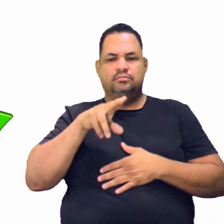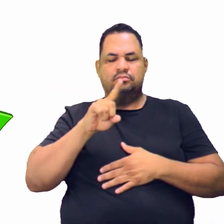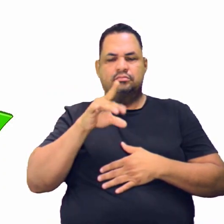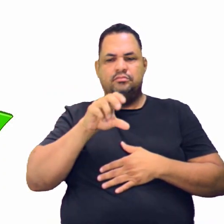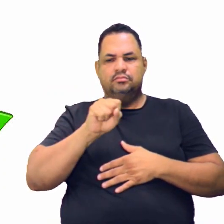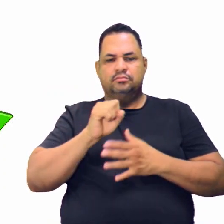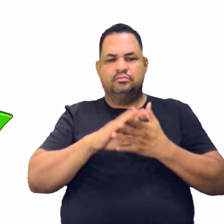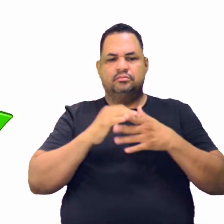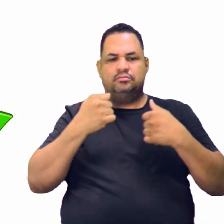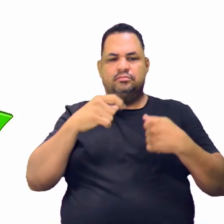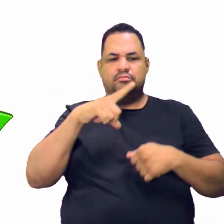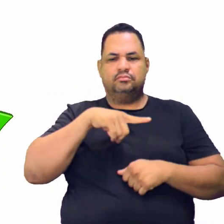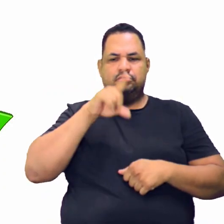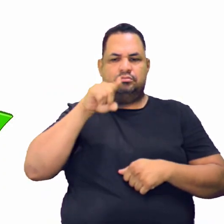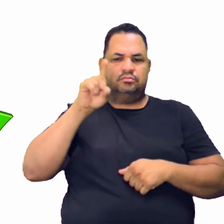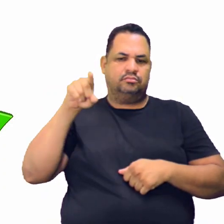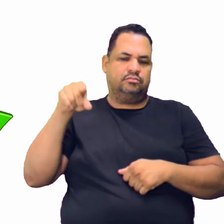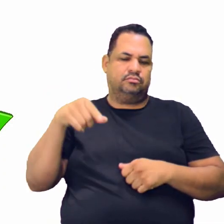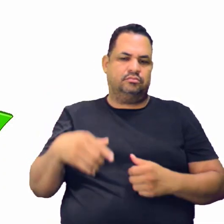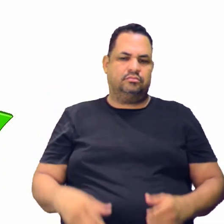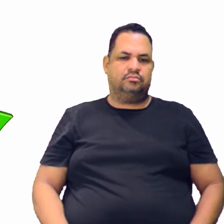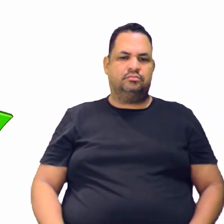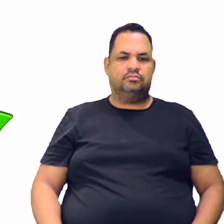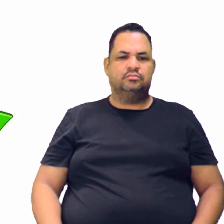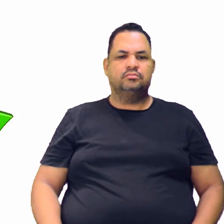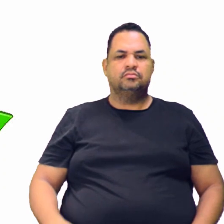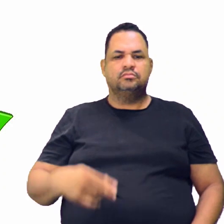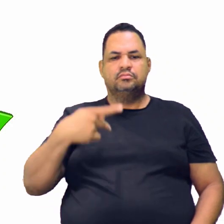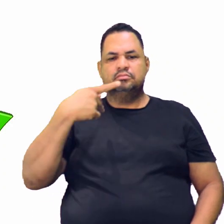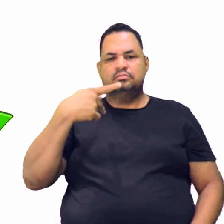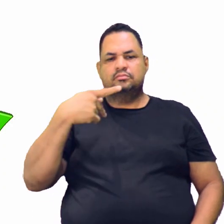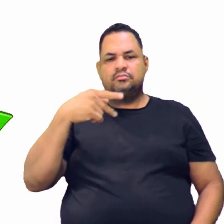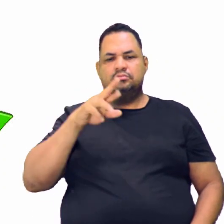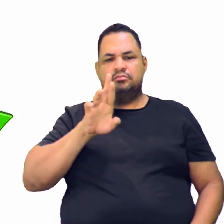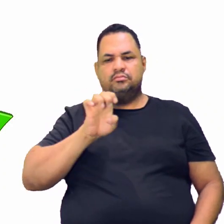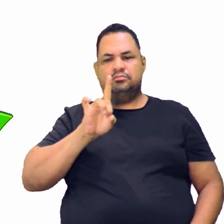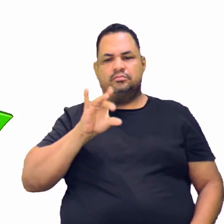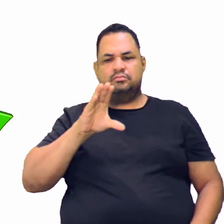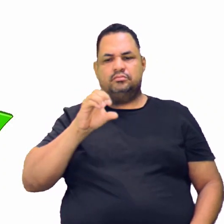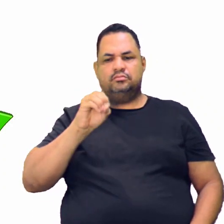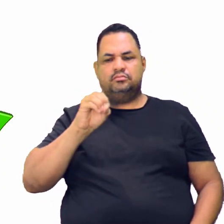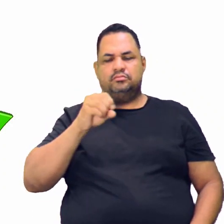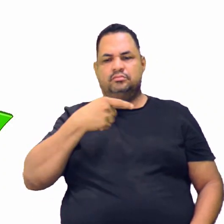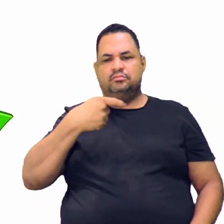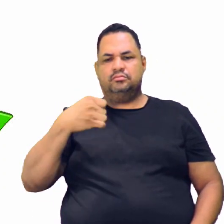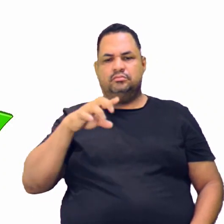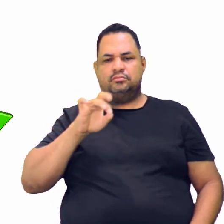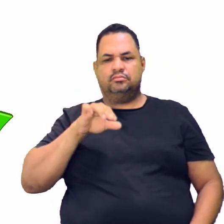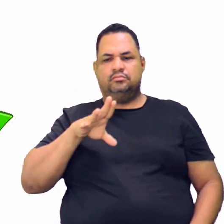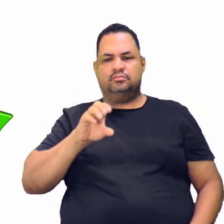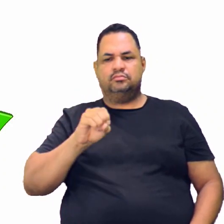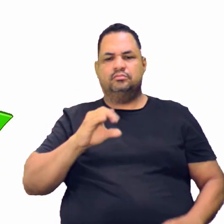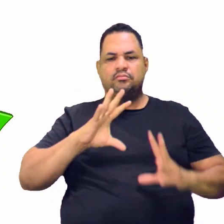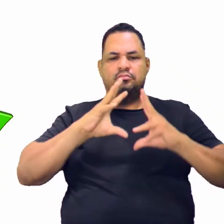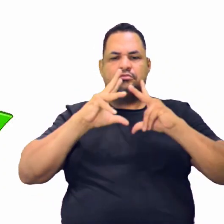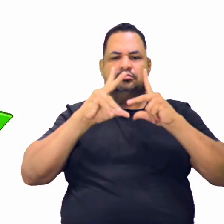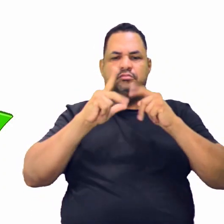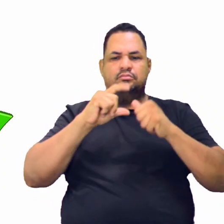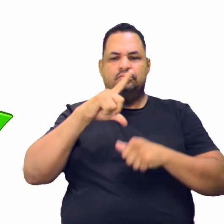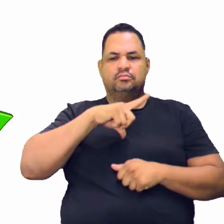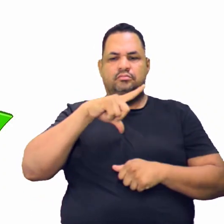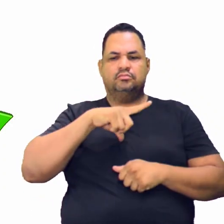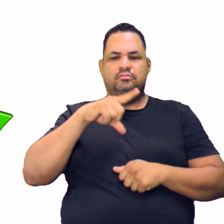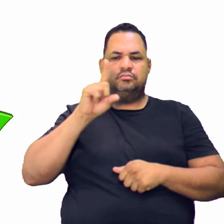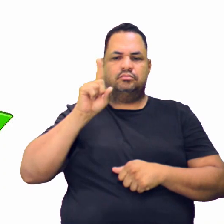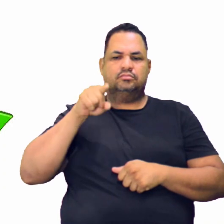Serão acentuados, beleza? E as proparoxítonas, os vocábulos proparoxítono,